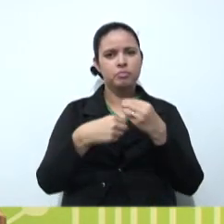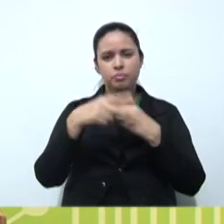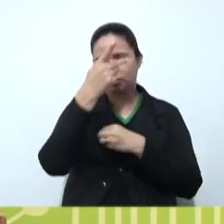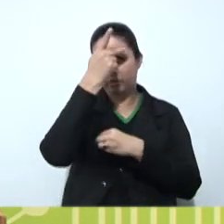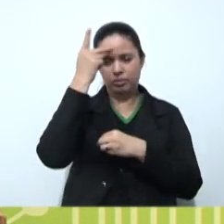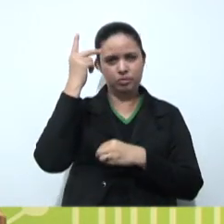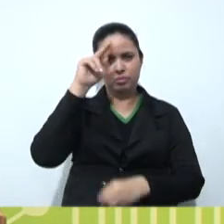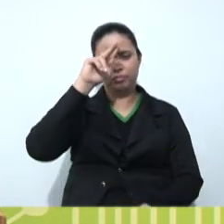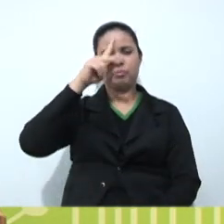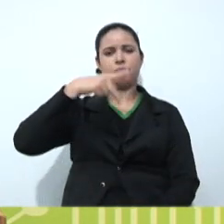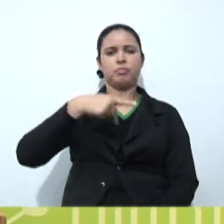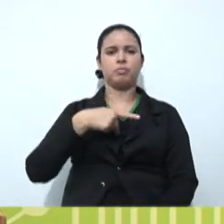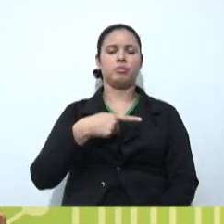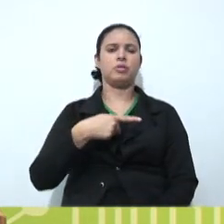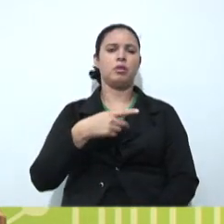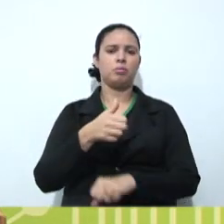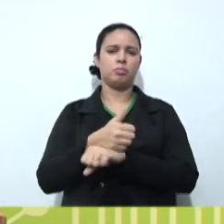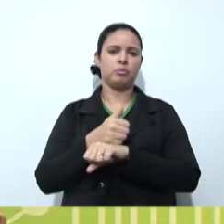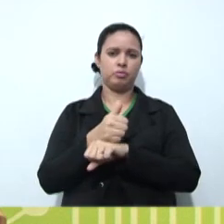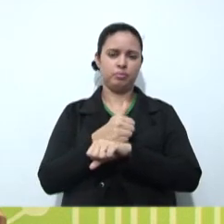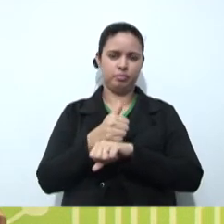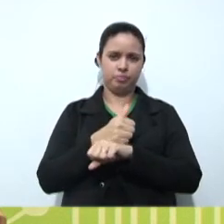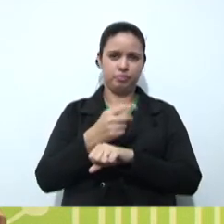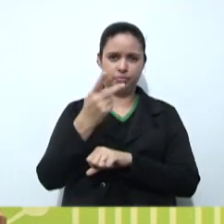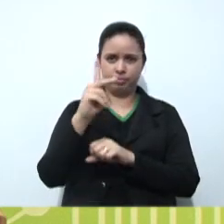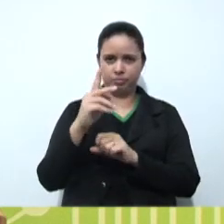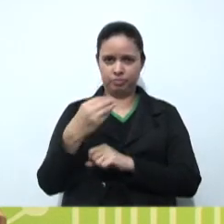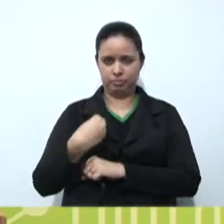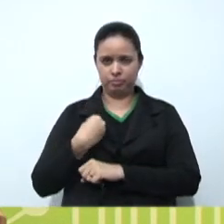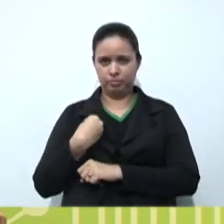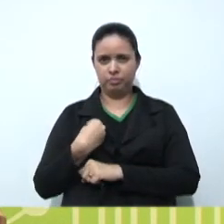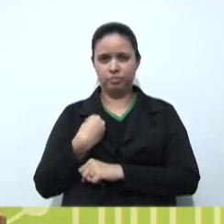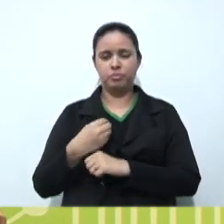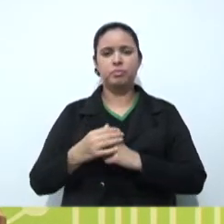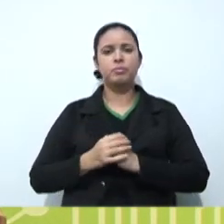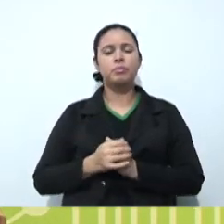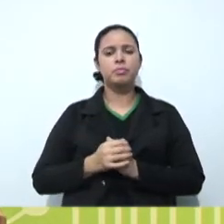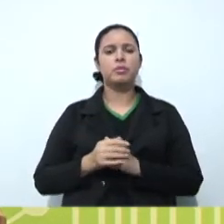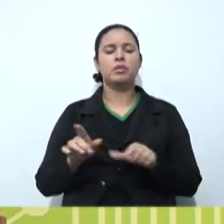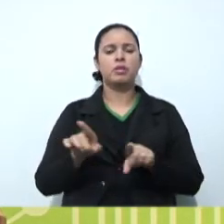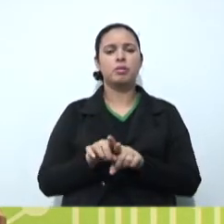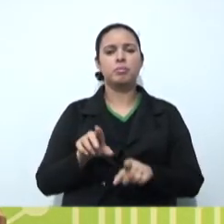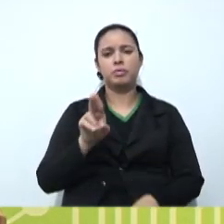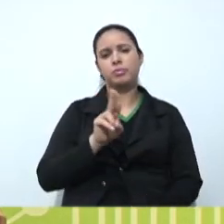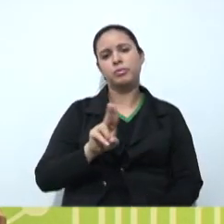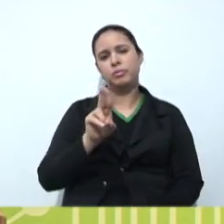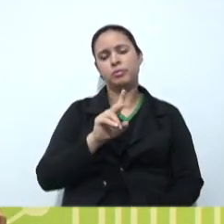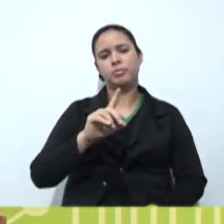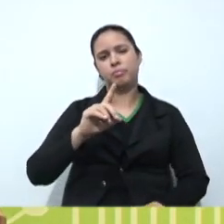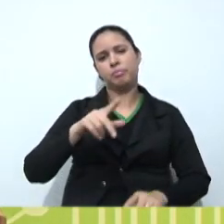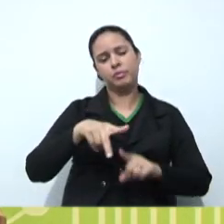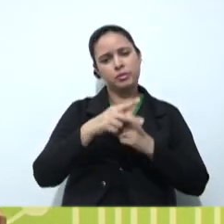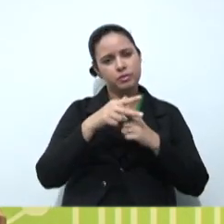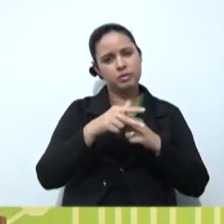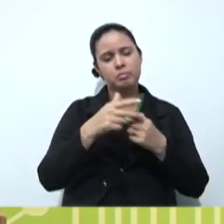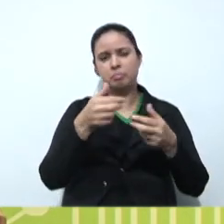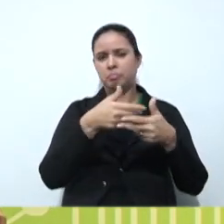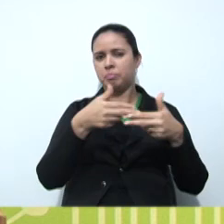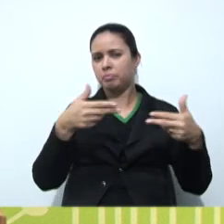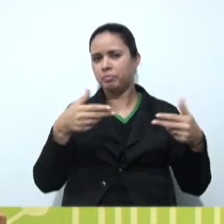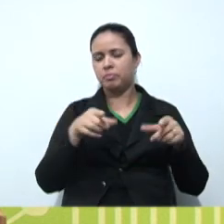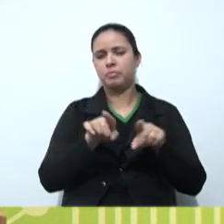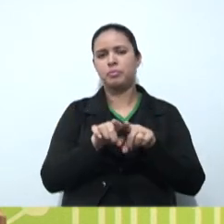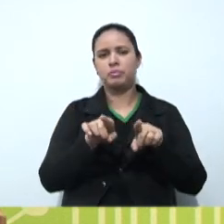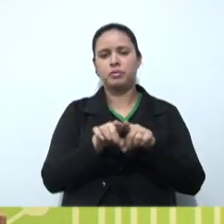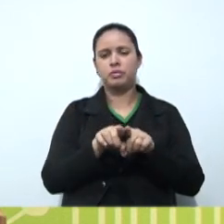profissional na vida de vocês. Precisa começar de onde está. E é lógico, usar as ferramentas que tiver e é lógico, fazer também aquilo